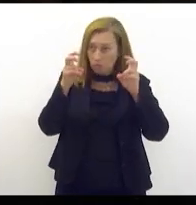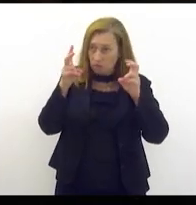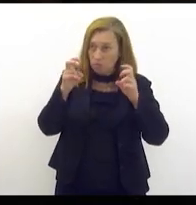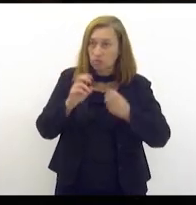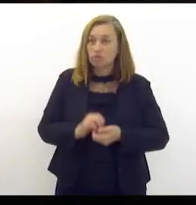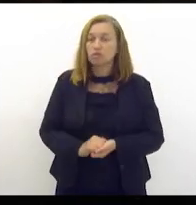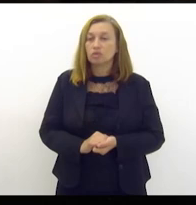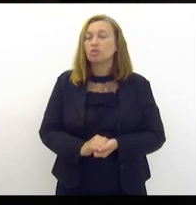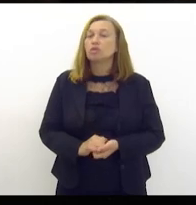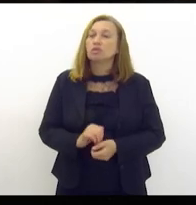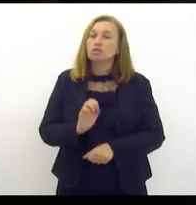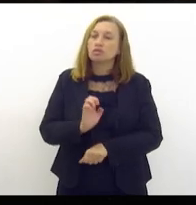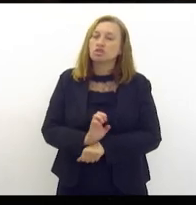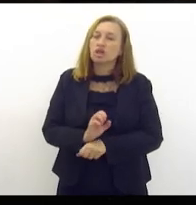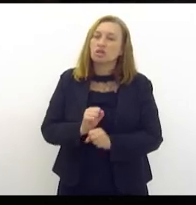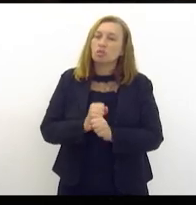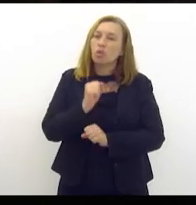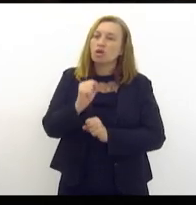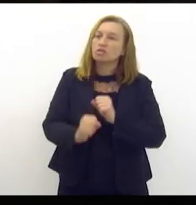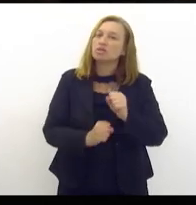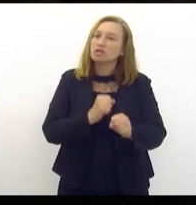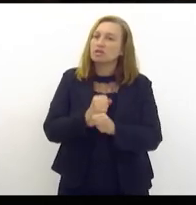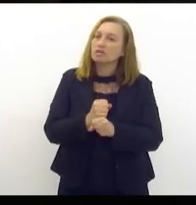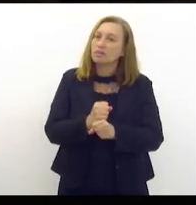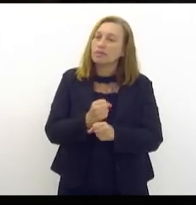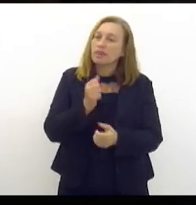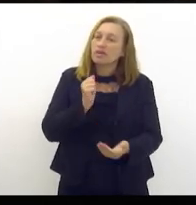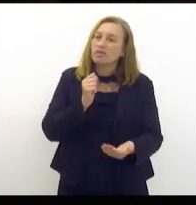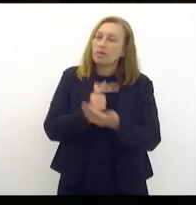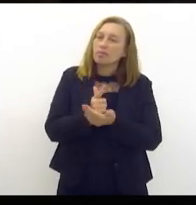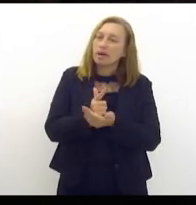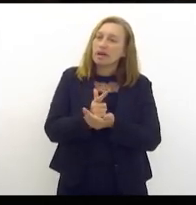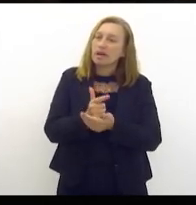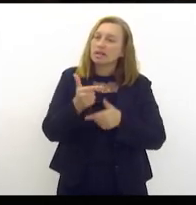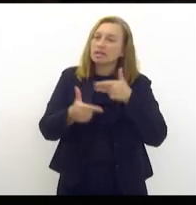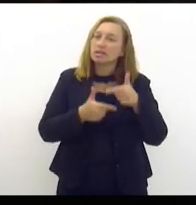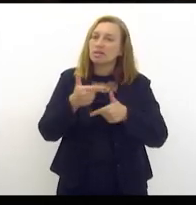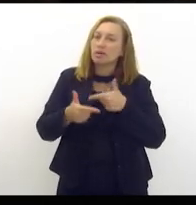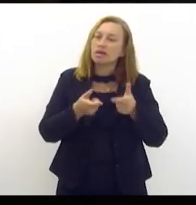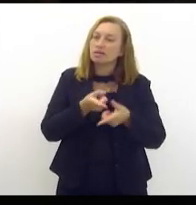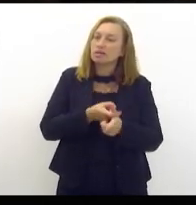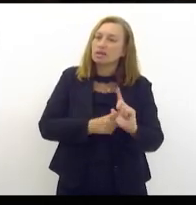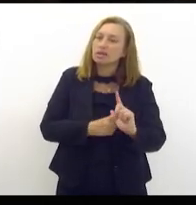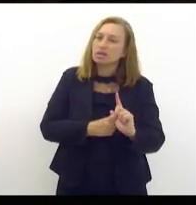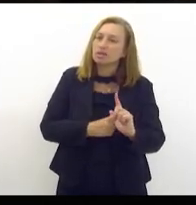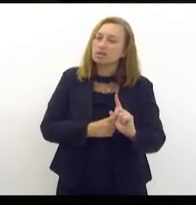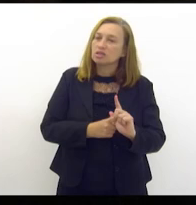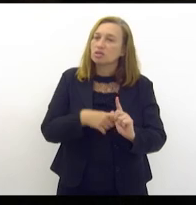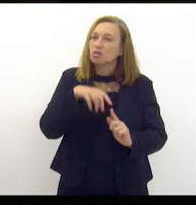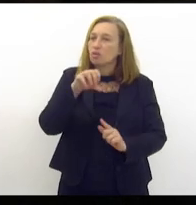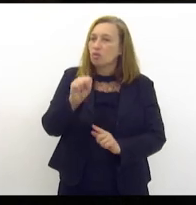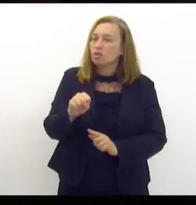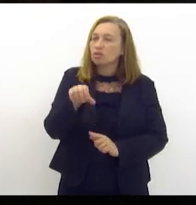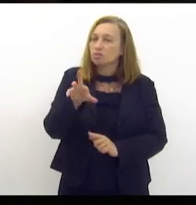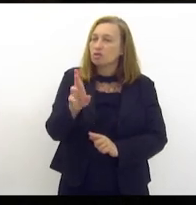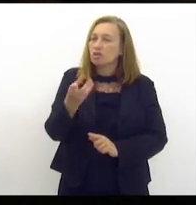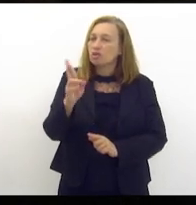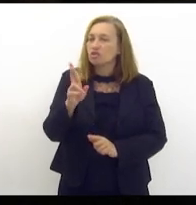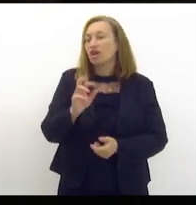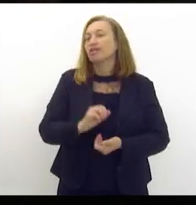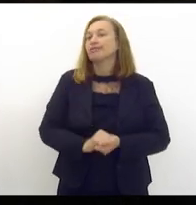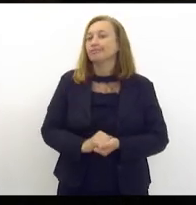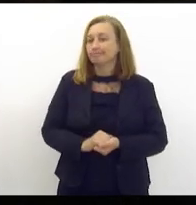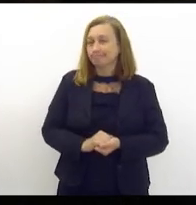que o Estado, ano que vem, vai pagar de serviço da dívida na ordem de 8 bilhões de